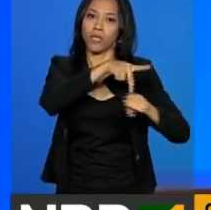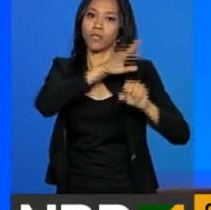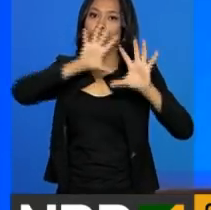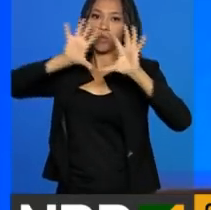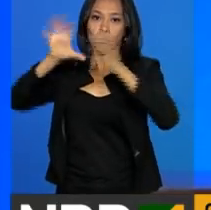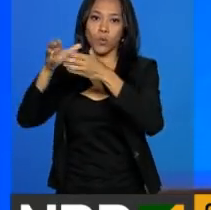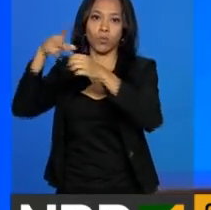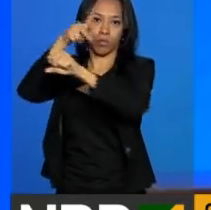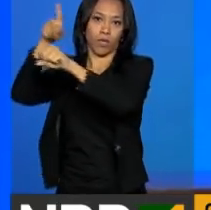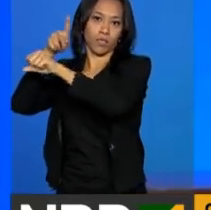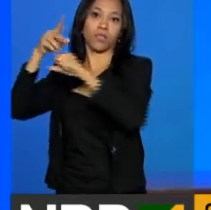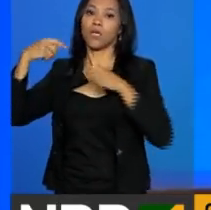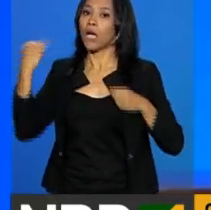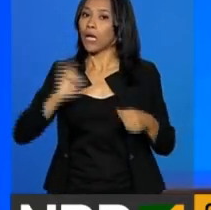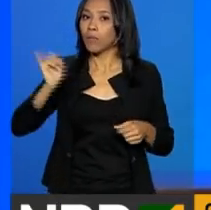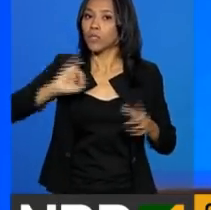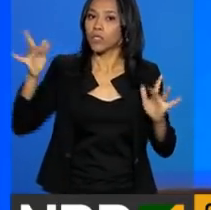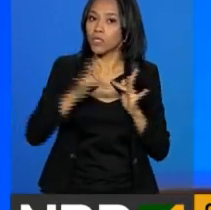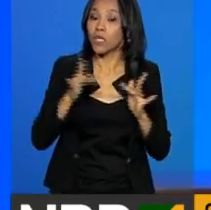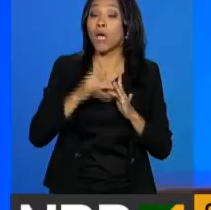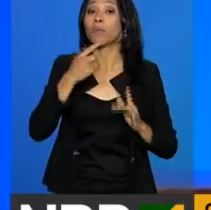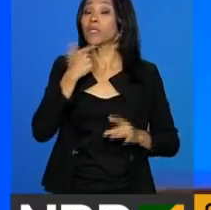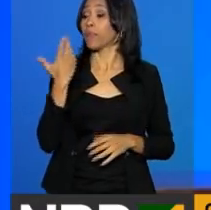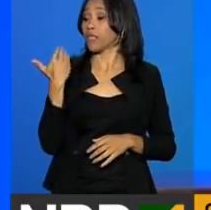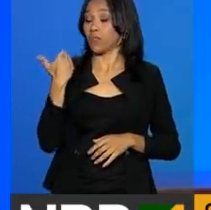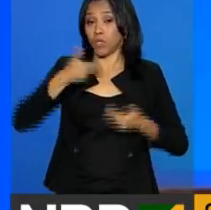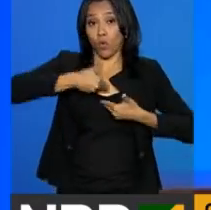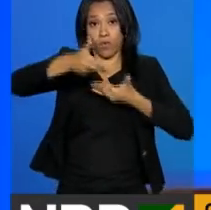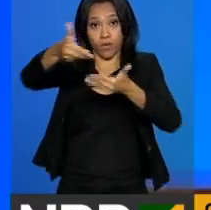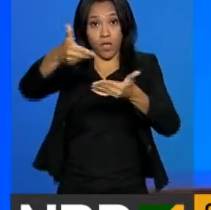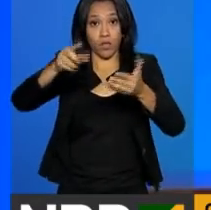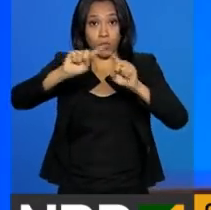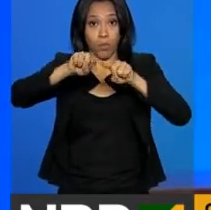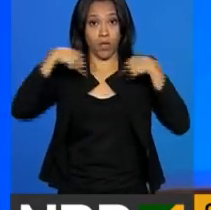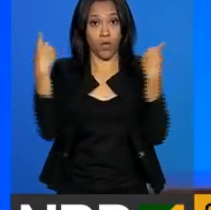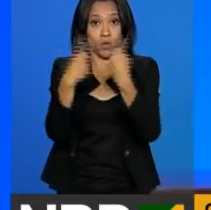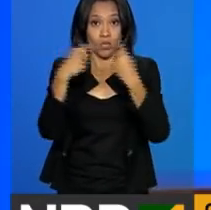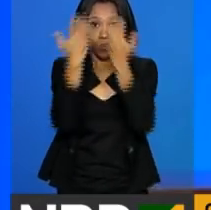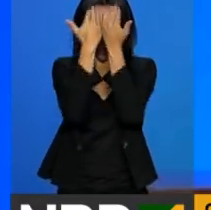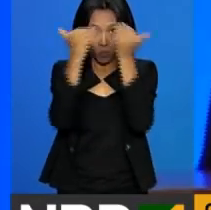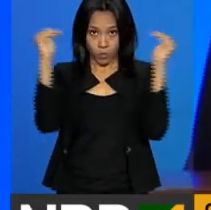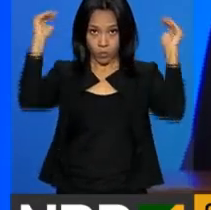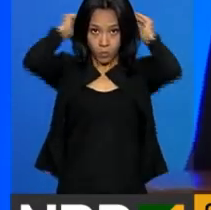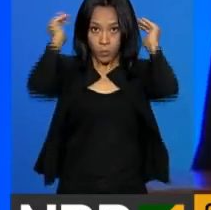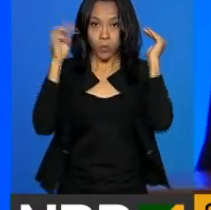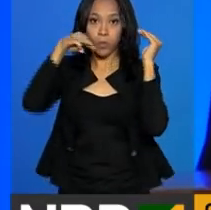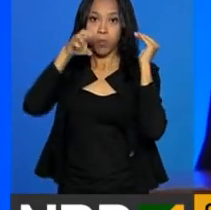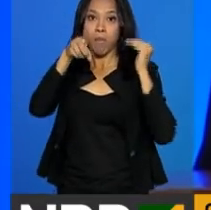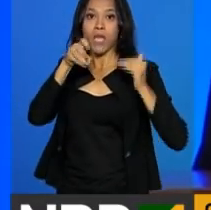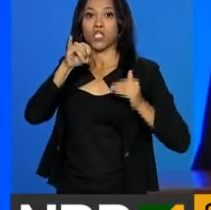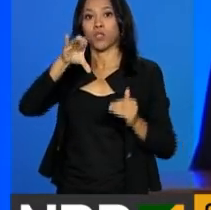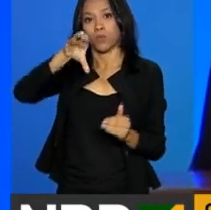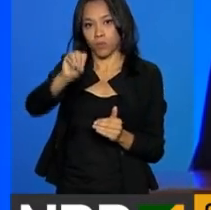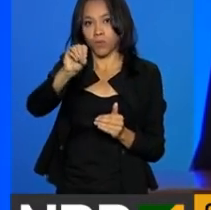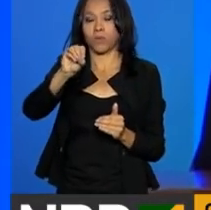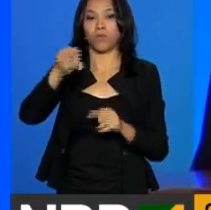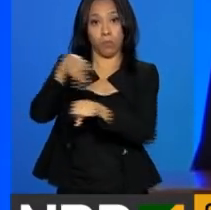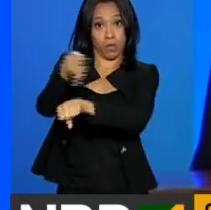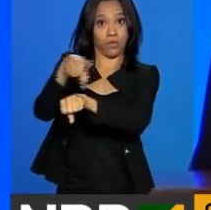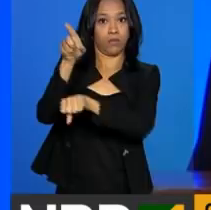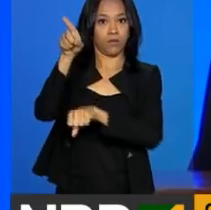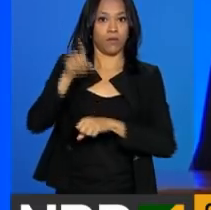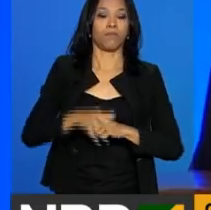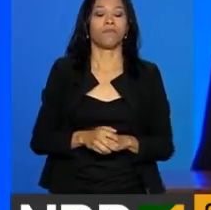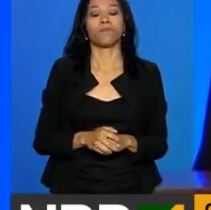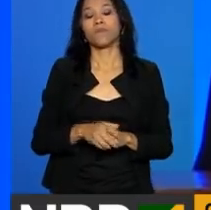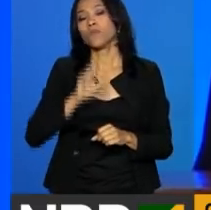nós estamos convidados para reunião no méxico em junho ou julho nós vamos cuidar de fazer uma uma